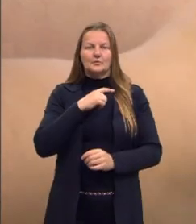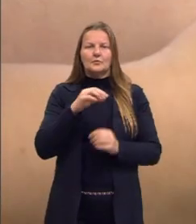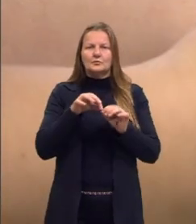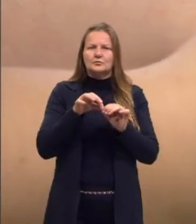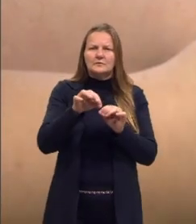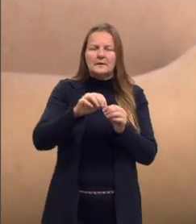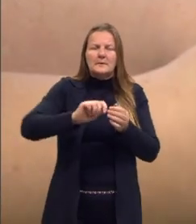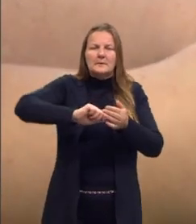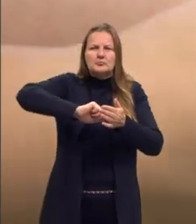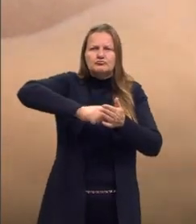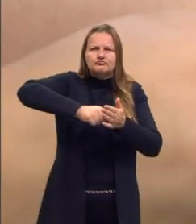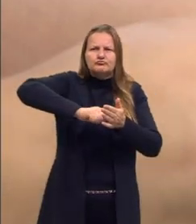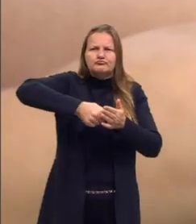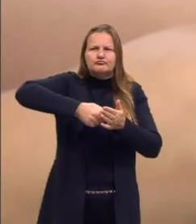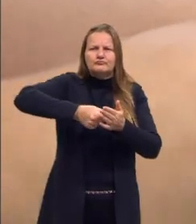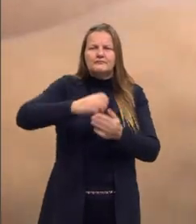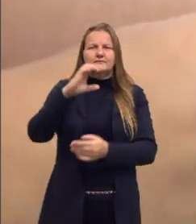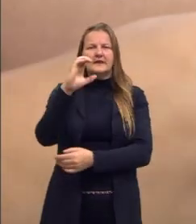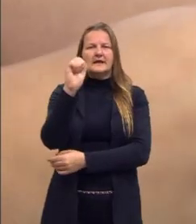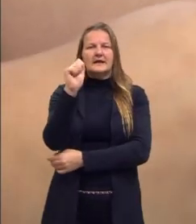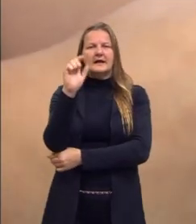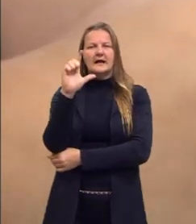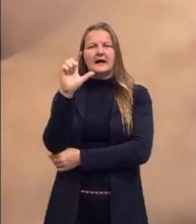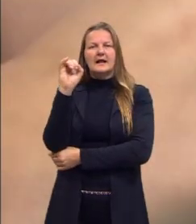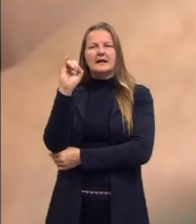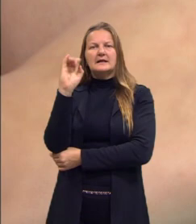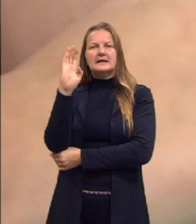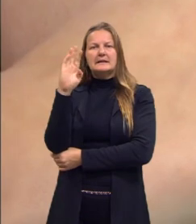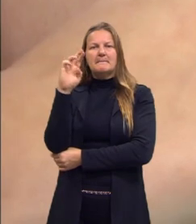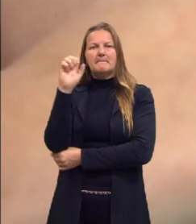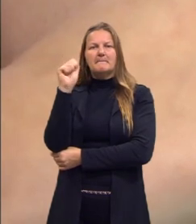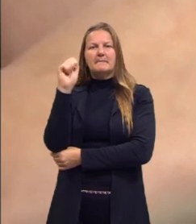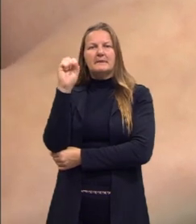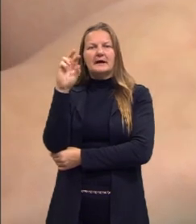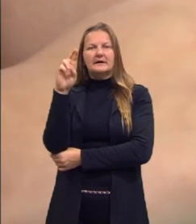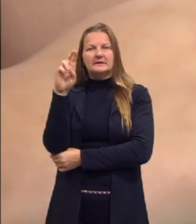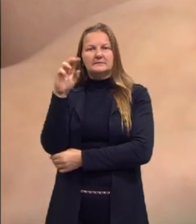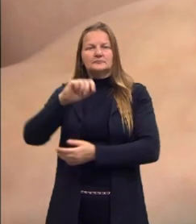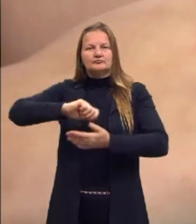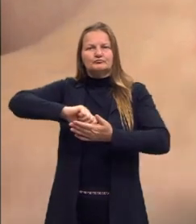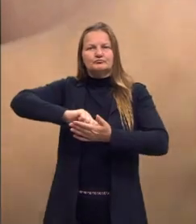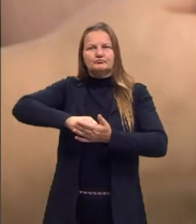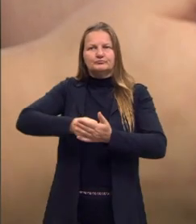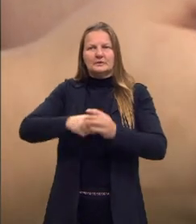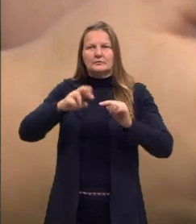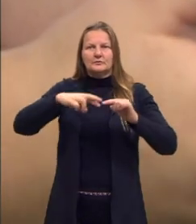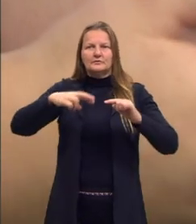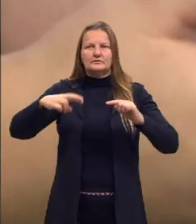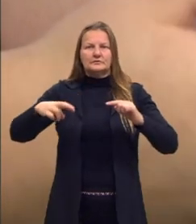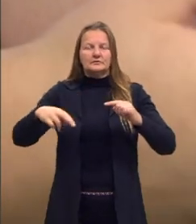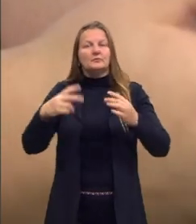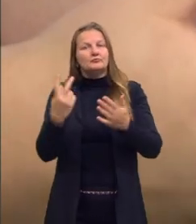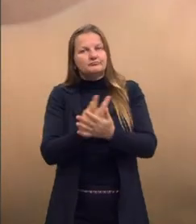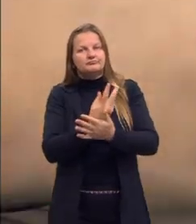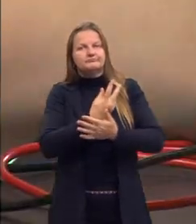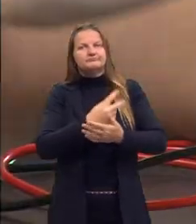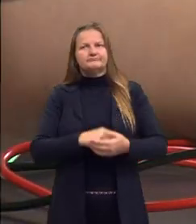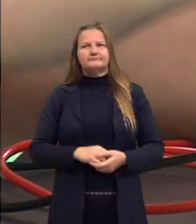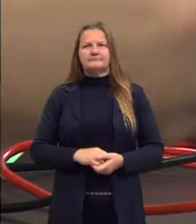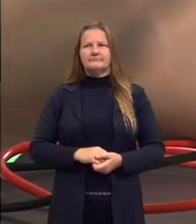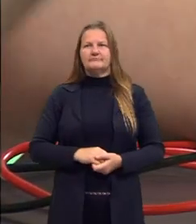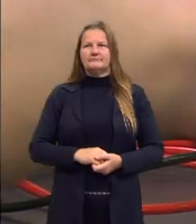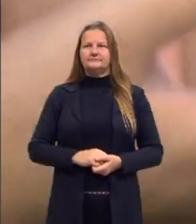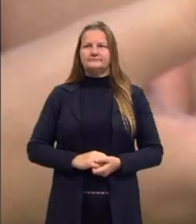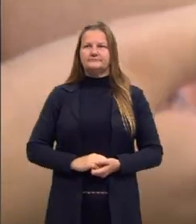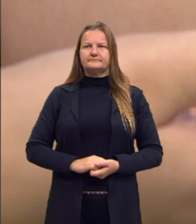calibrar ele para colocar exatamente né para medir resistência senão não vai dar certo né